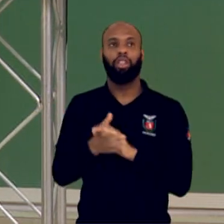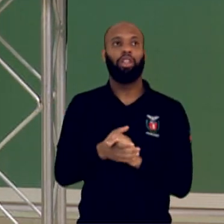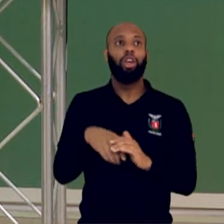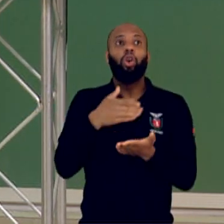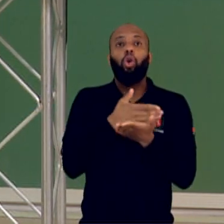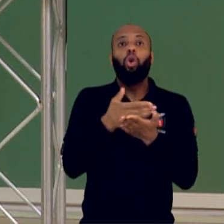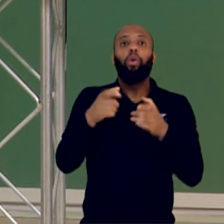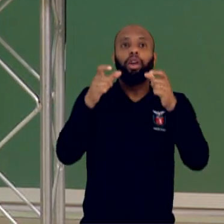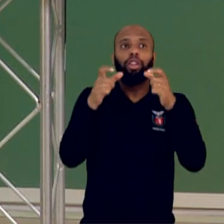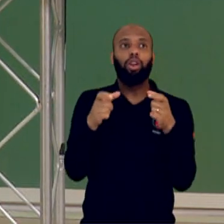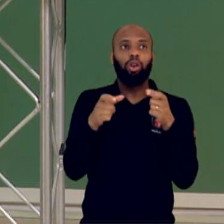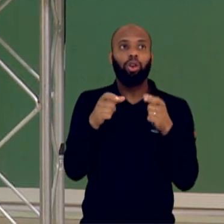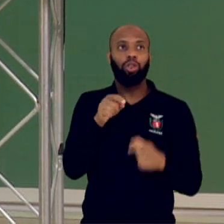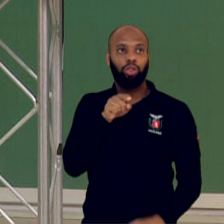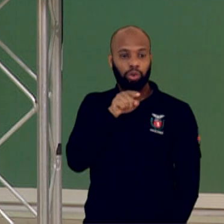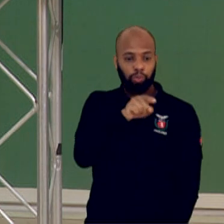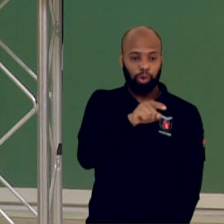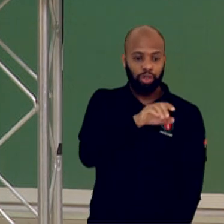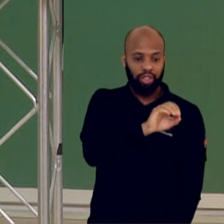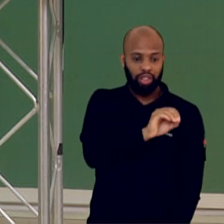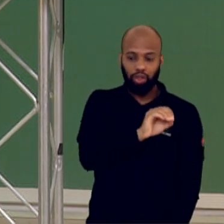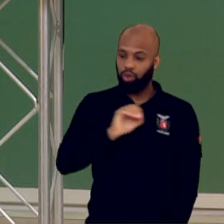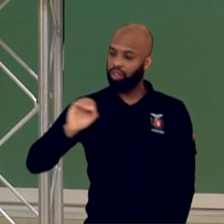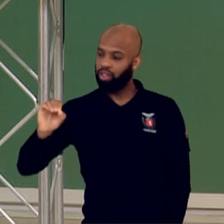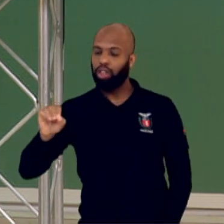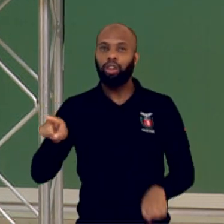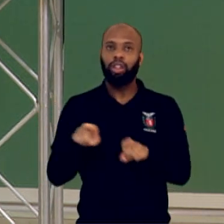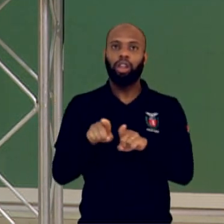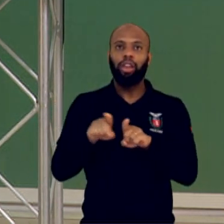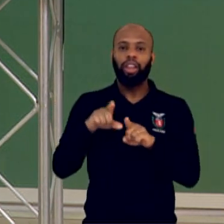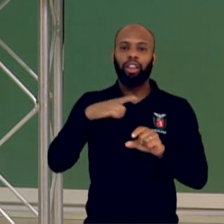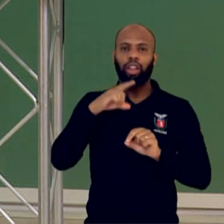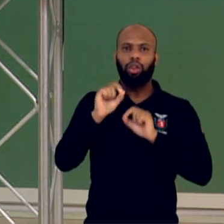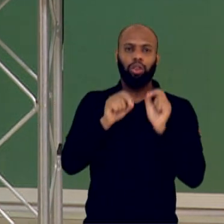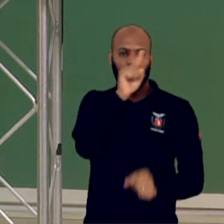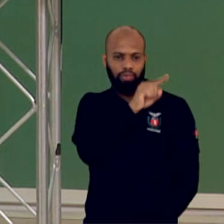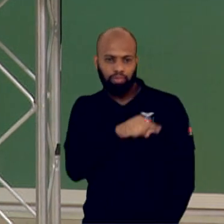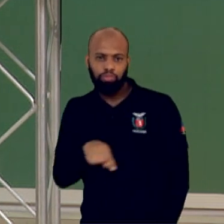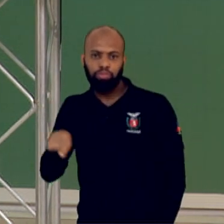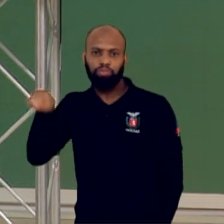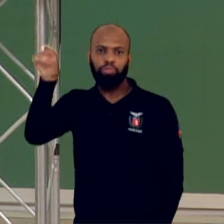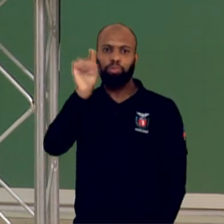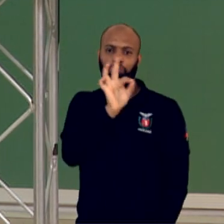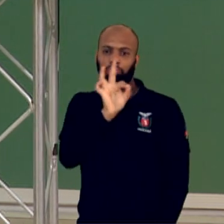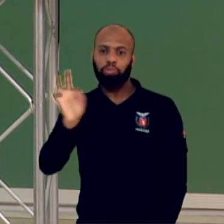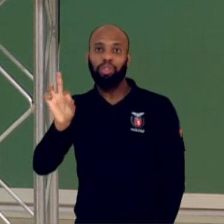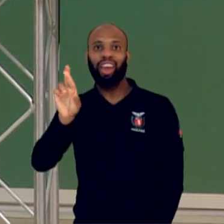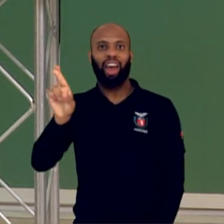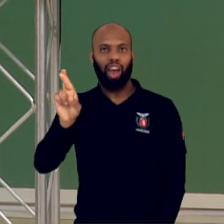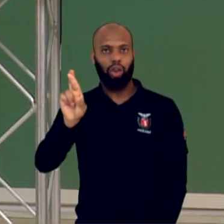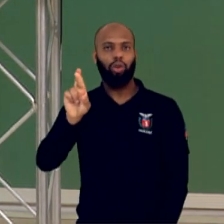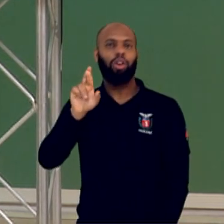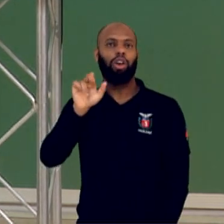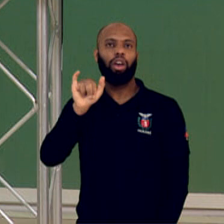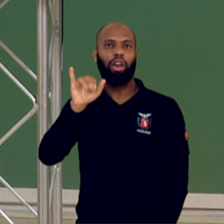e também ela tem o raio unitário. O raio unitário significa raio 1, é uma unidade de medida.